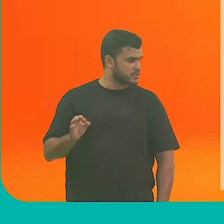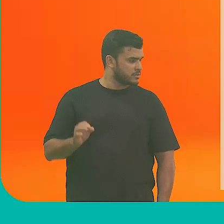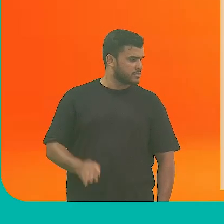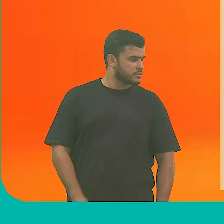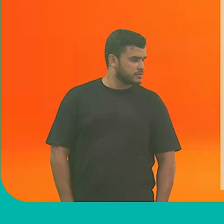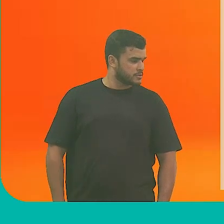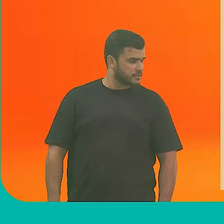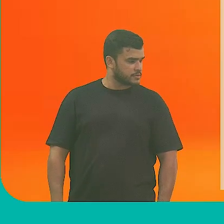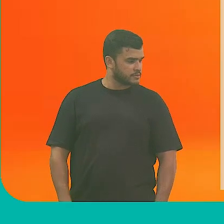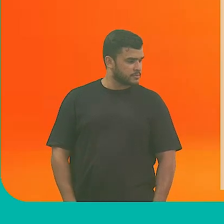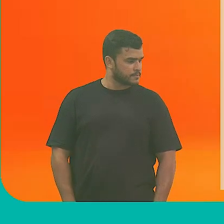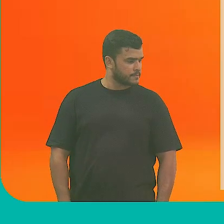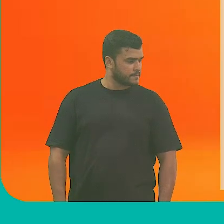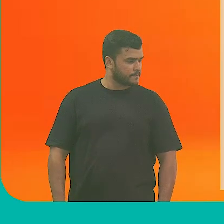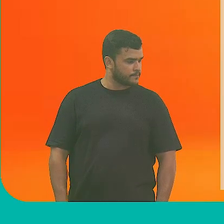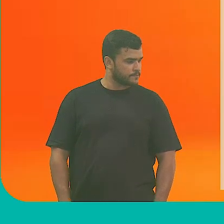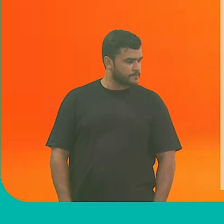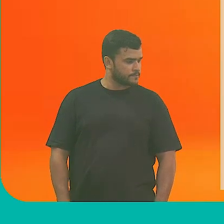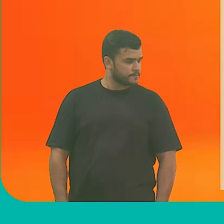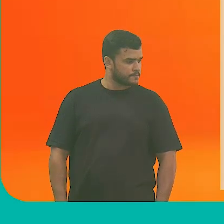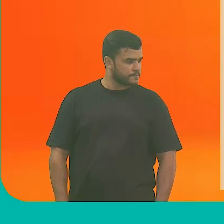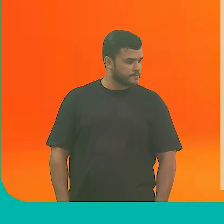Hã?